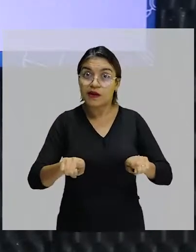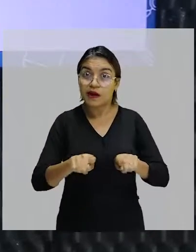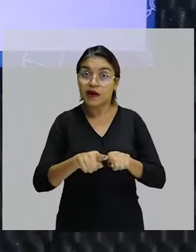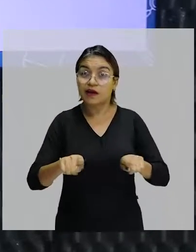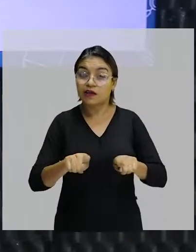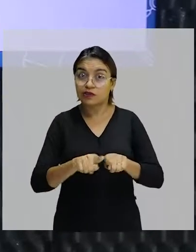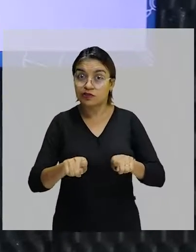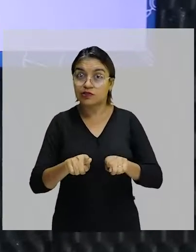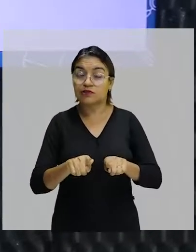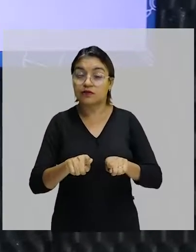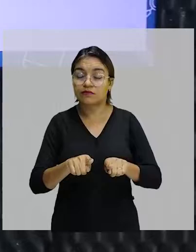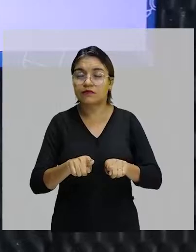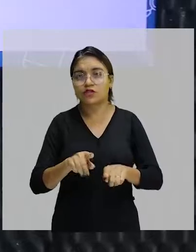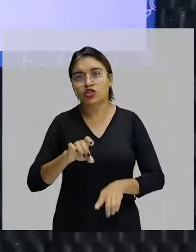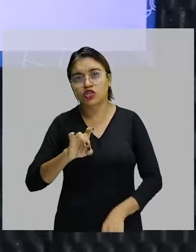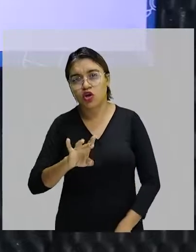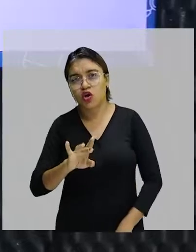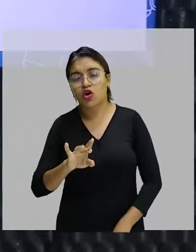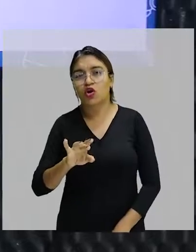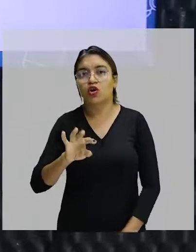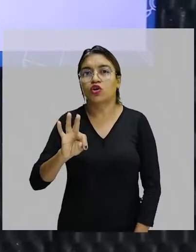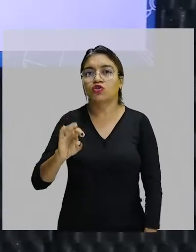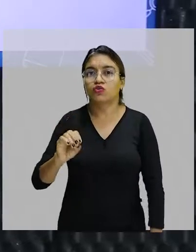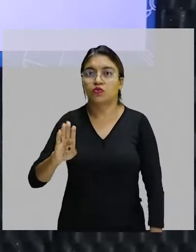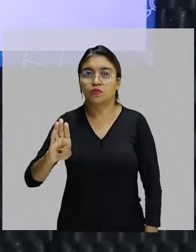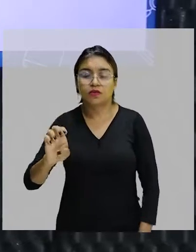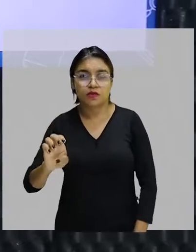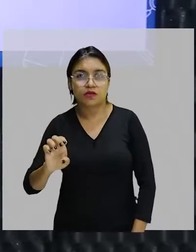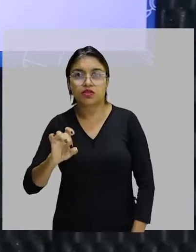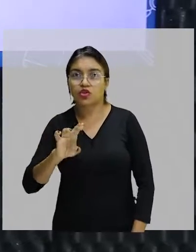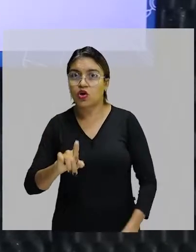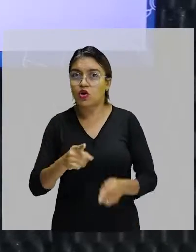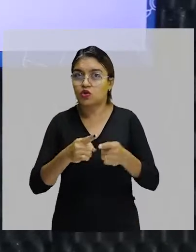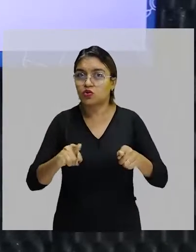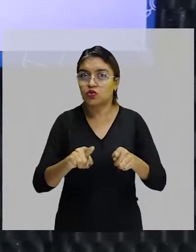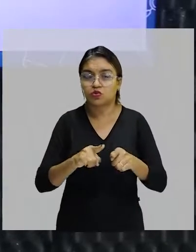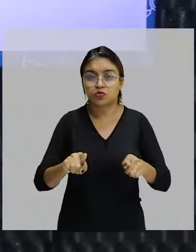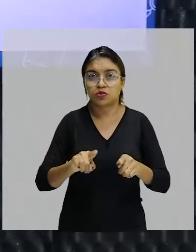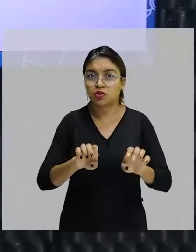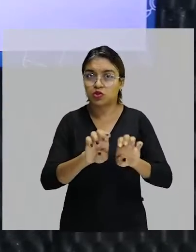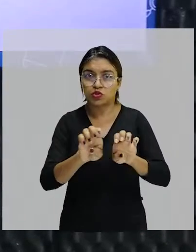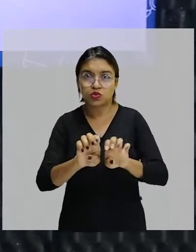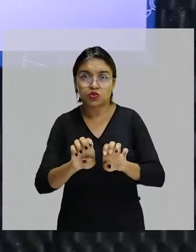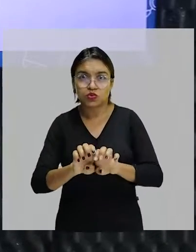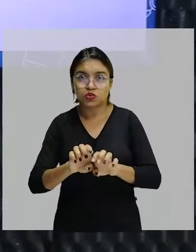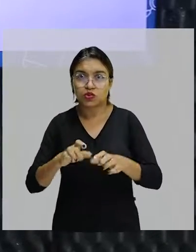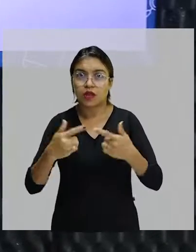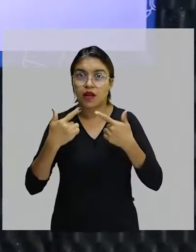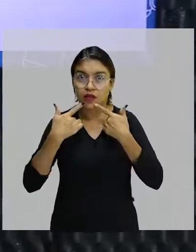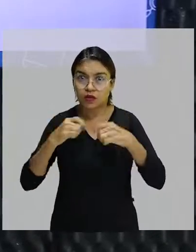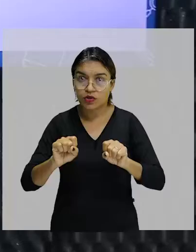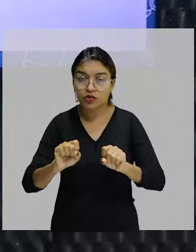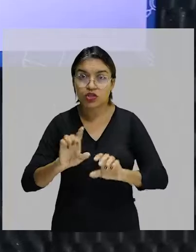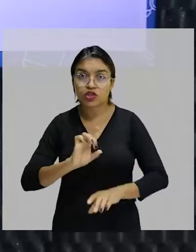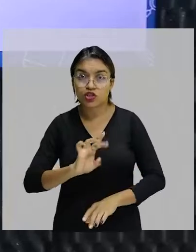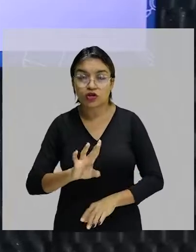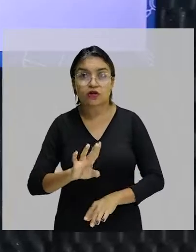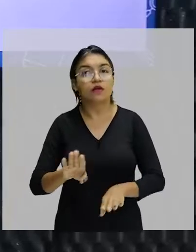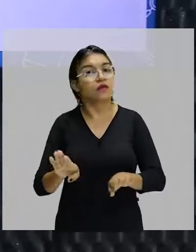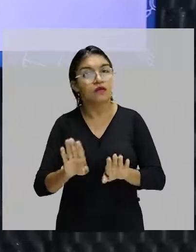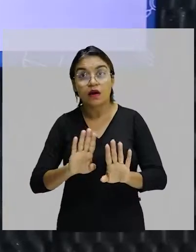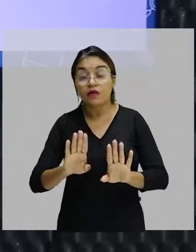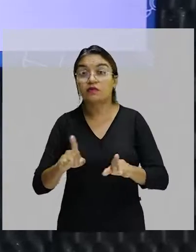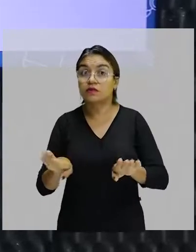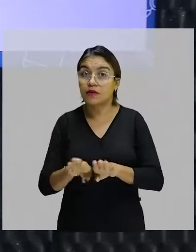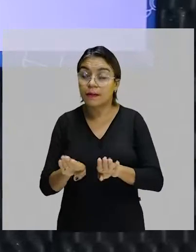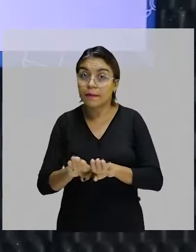é só verbo to be, não é só a gramática ou a estrutura linguística, mas é também aspectos socioculturais